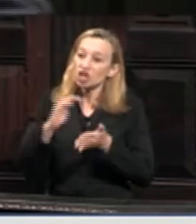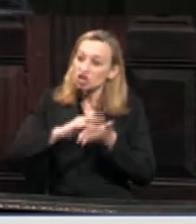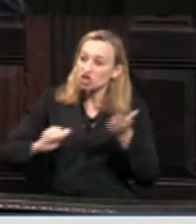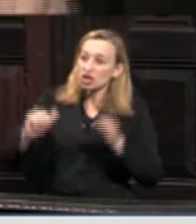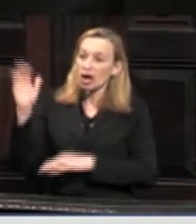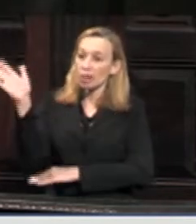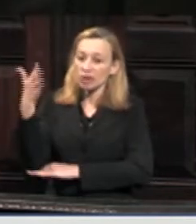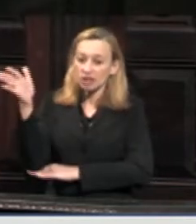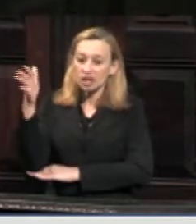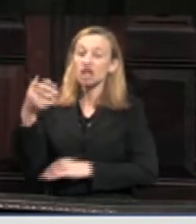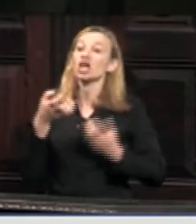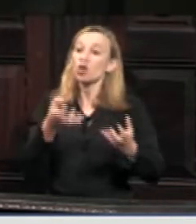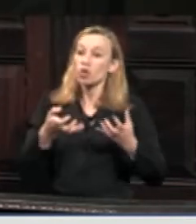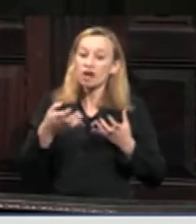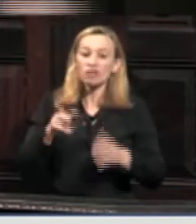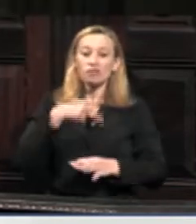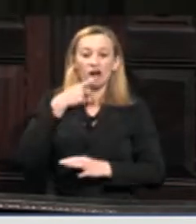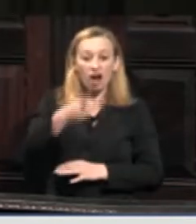ato